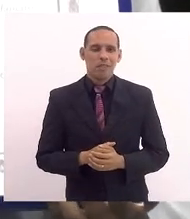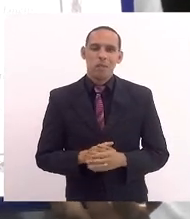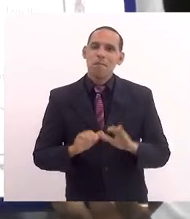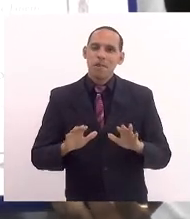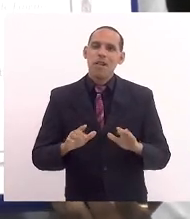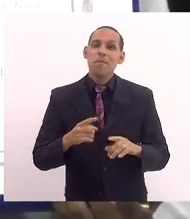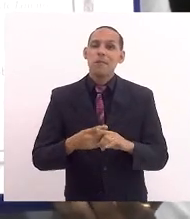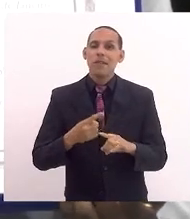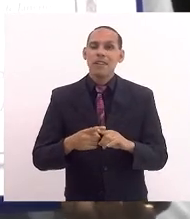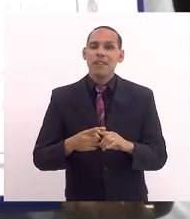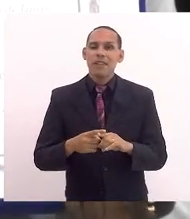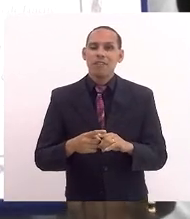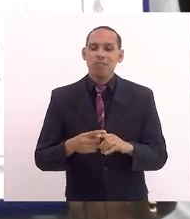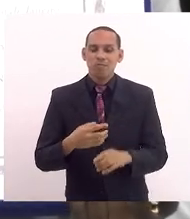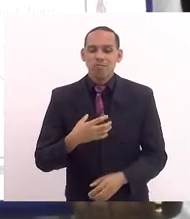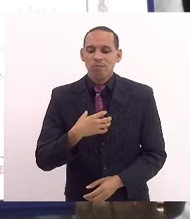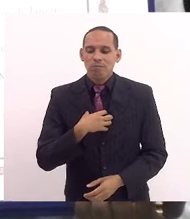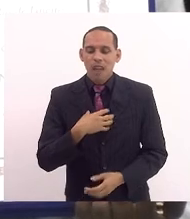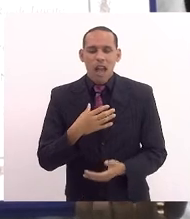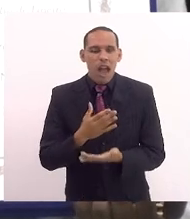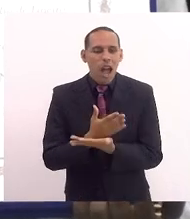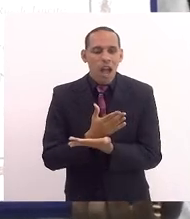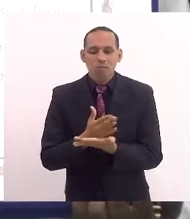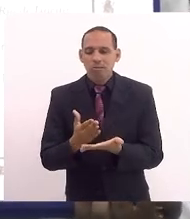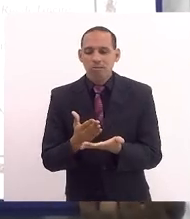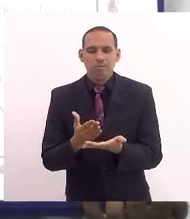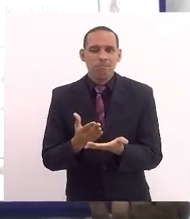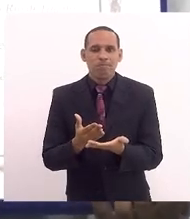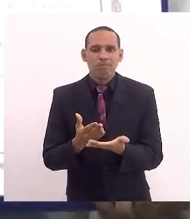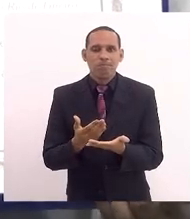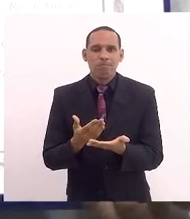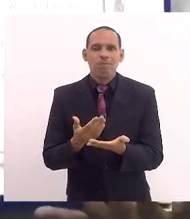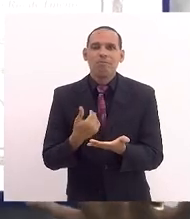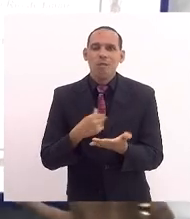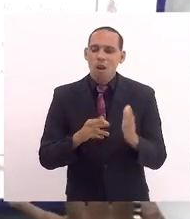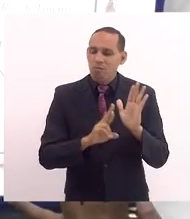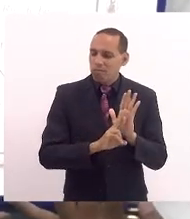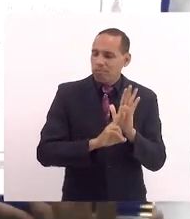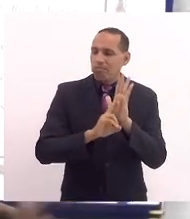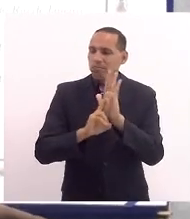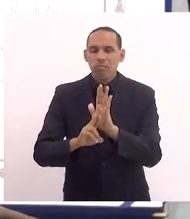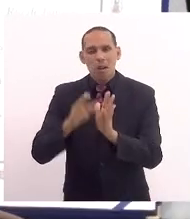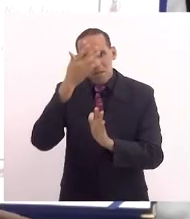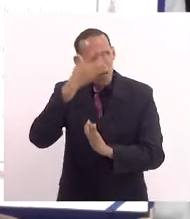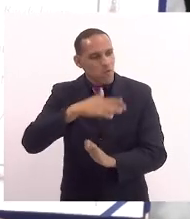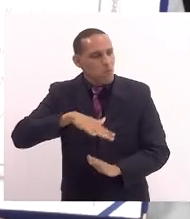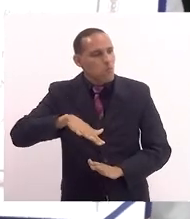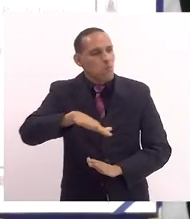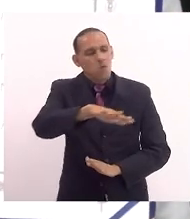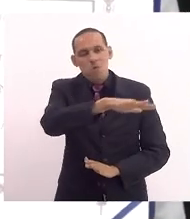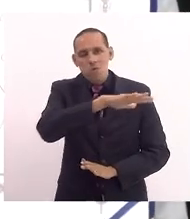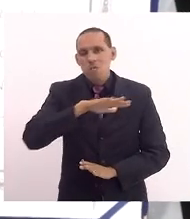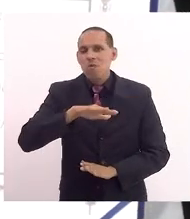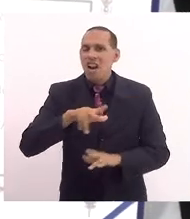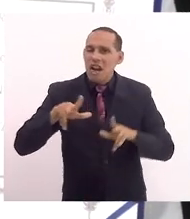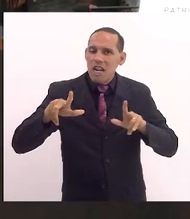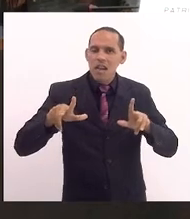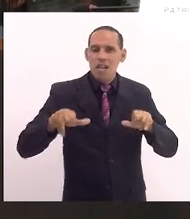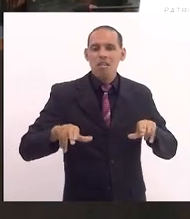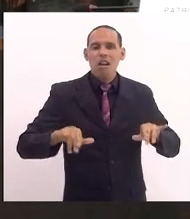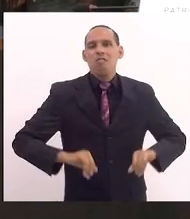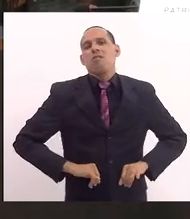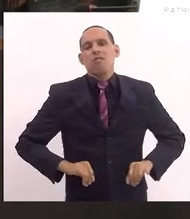Mas sim, de alguma maneira, ser um porta-voz e representar algumas pessoas que passaram ou passam